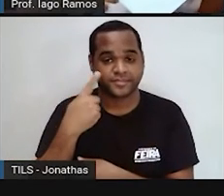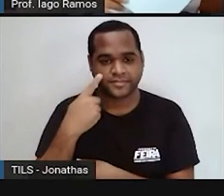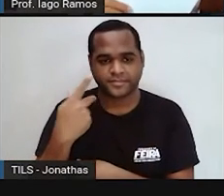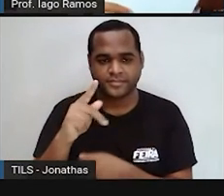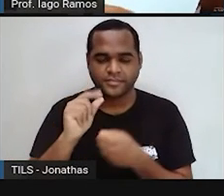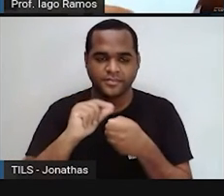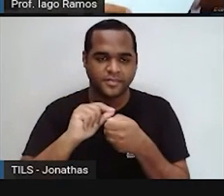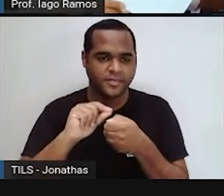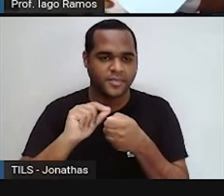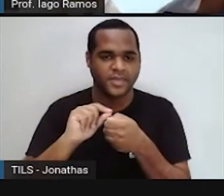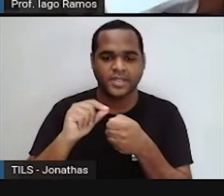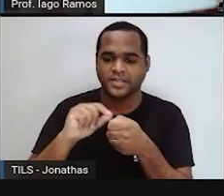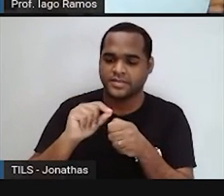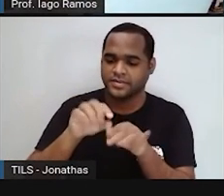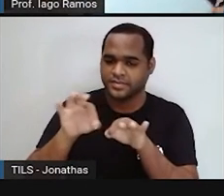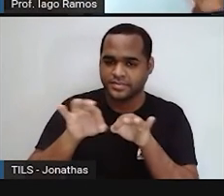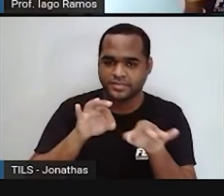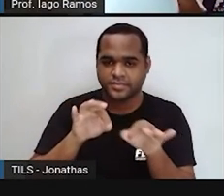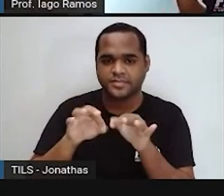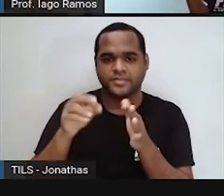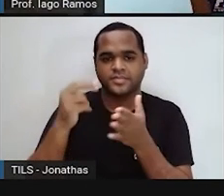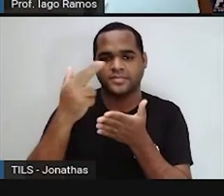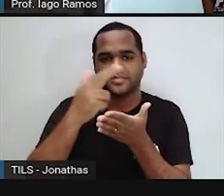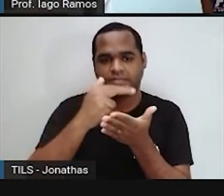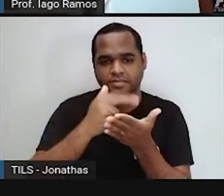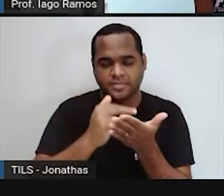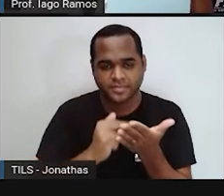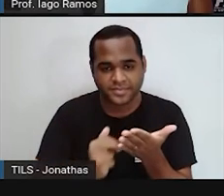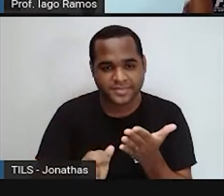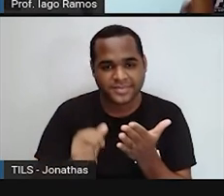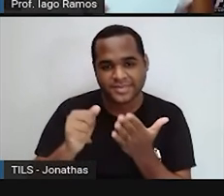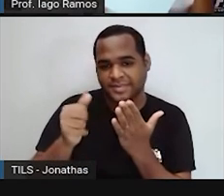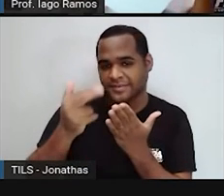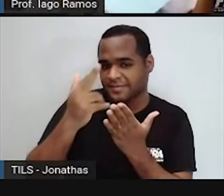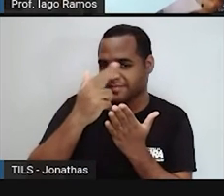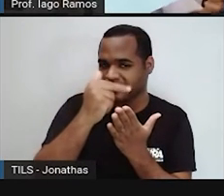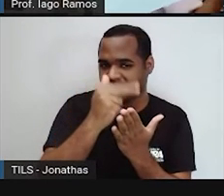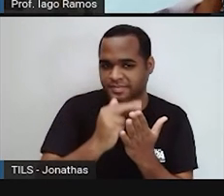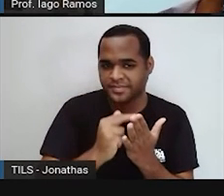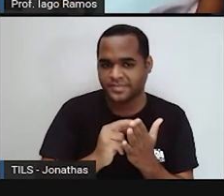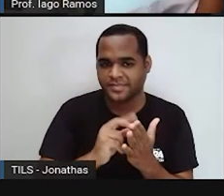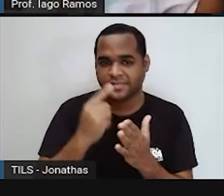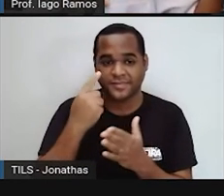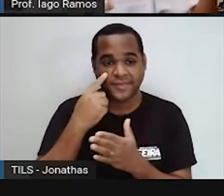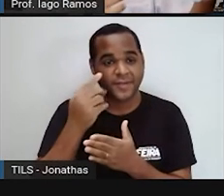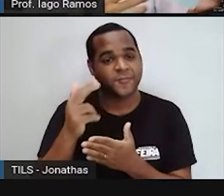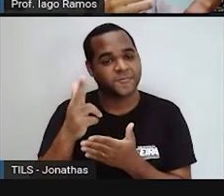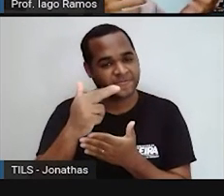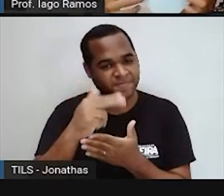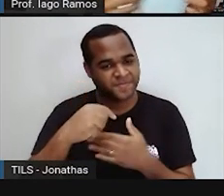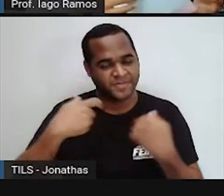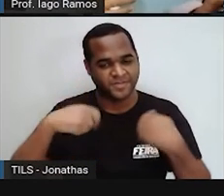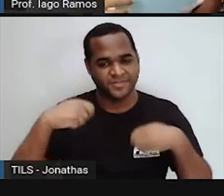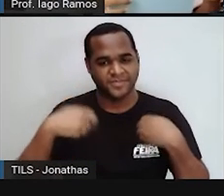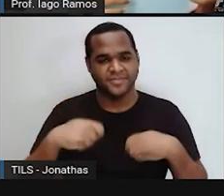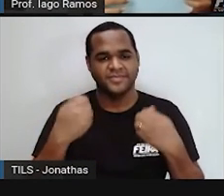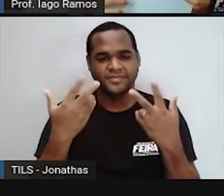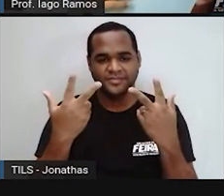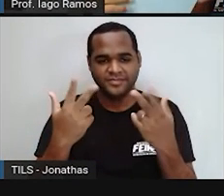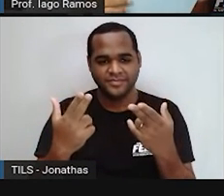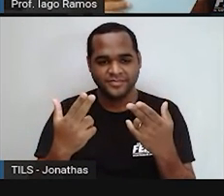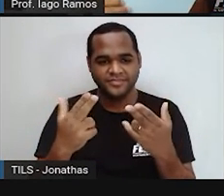fazer aquele primeiro desenho ali ó desenhar a forma da pirâmide no seu papel na sua